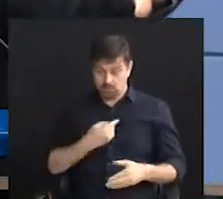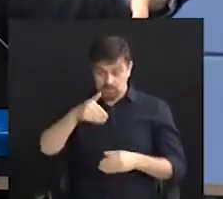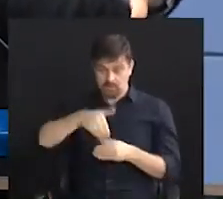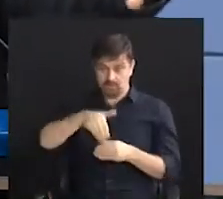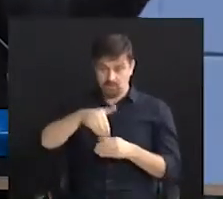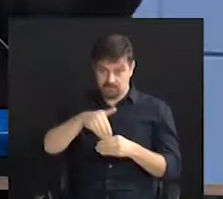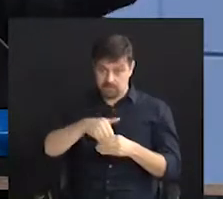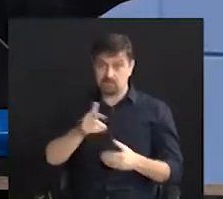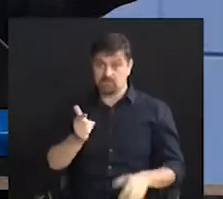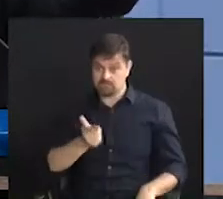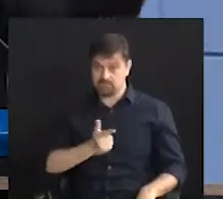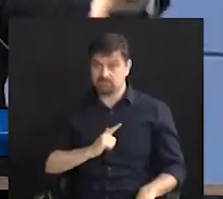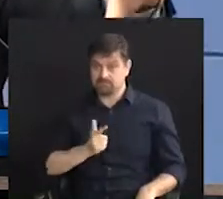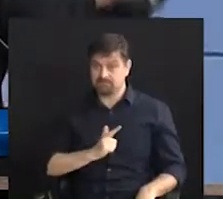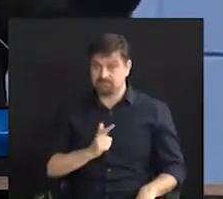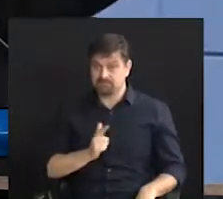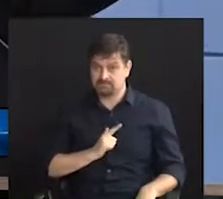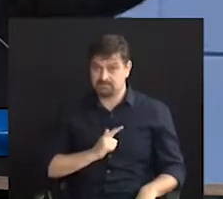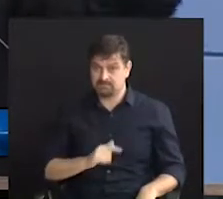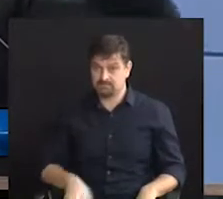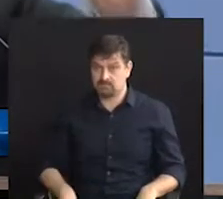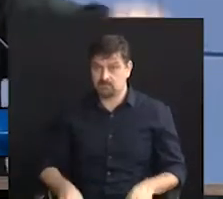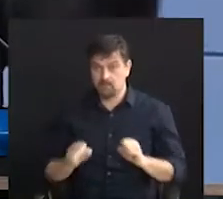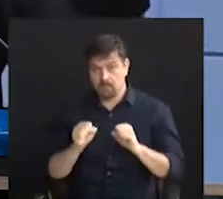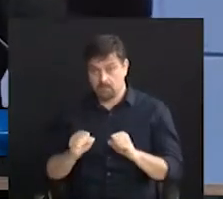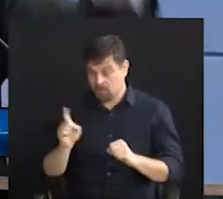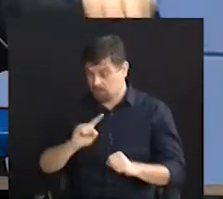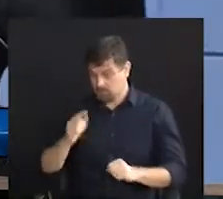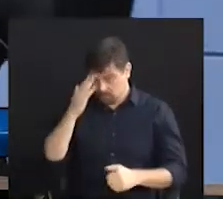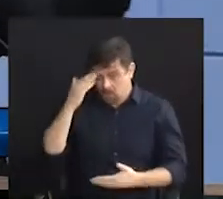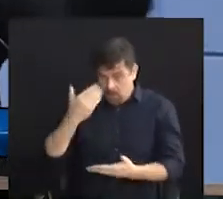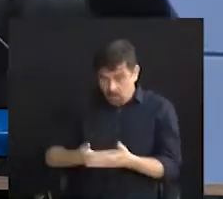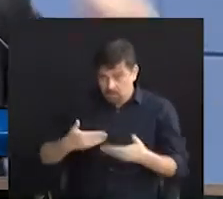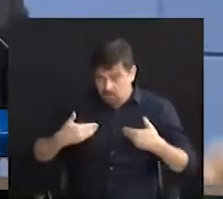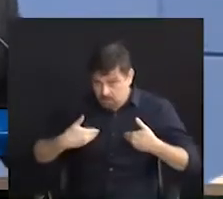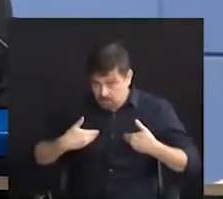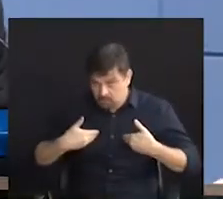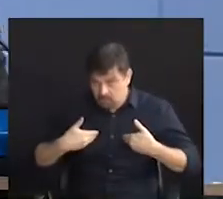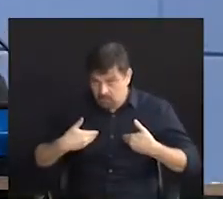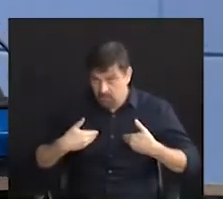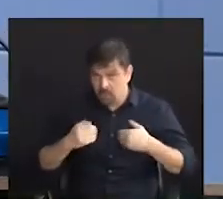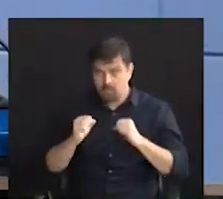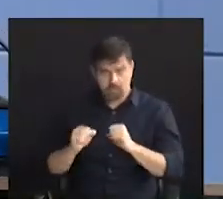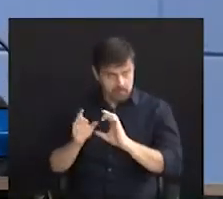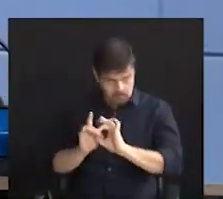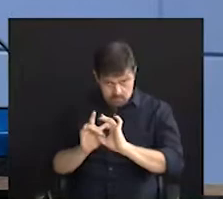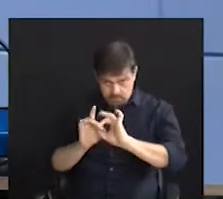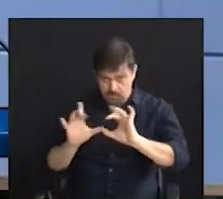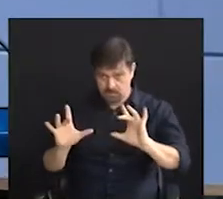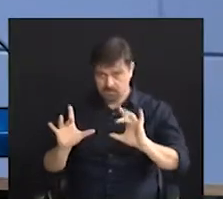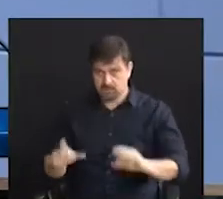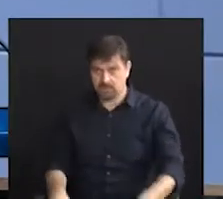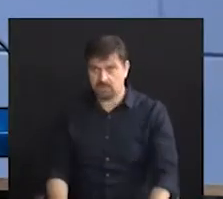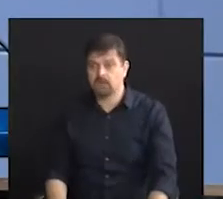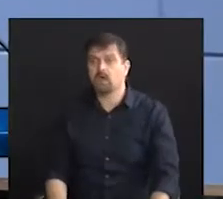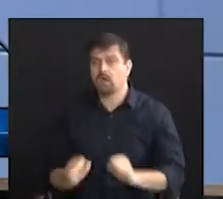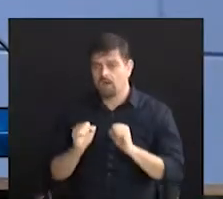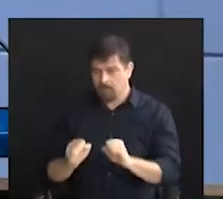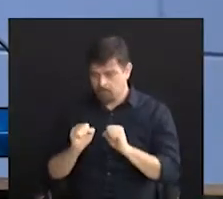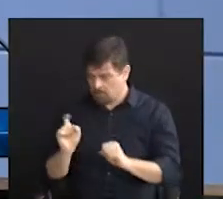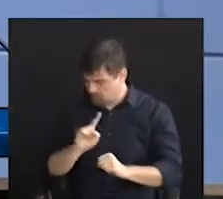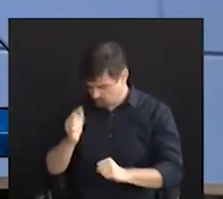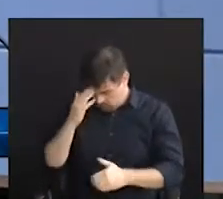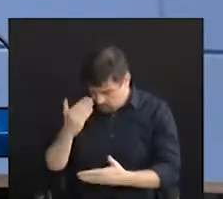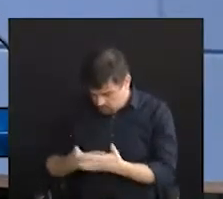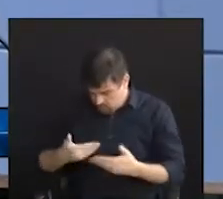Podem não confiar no que esse vereador está dizendo. Podem não